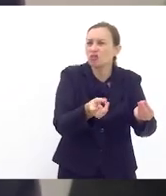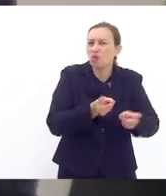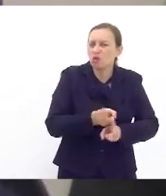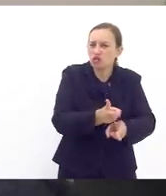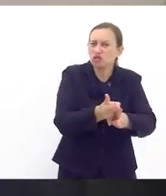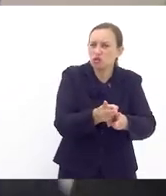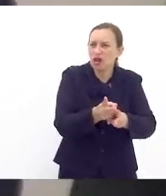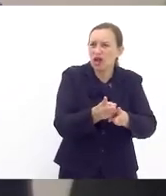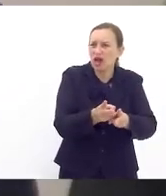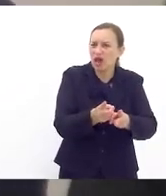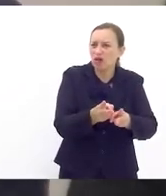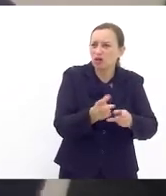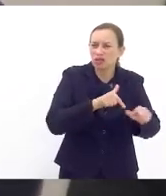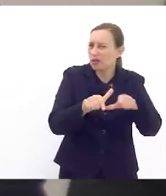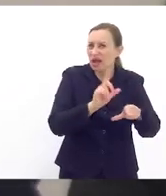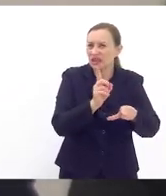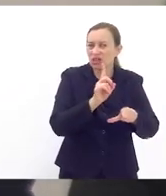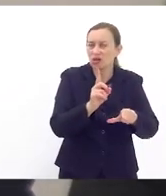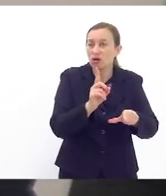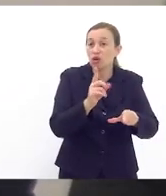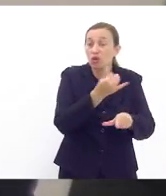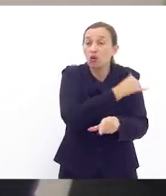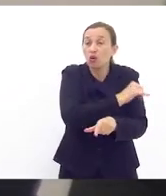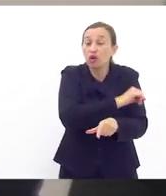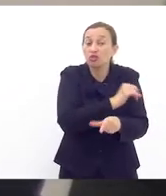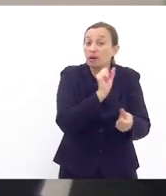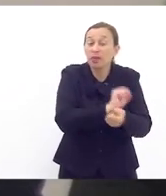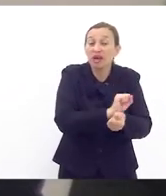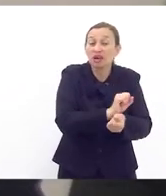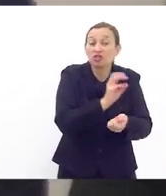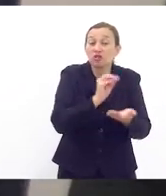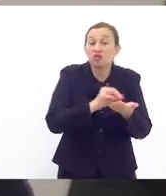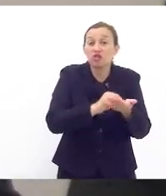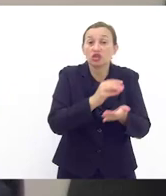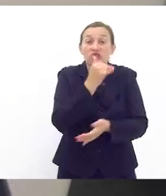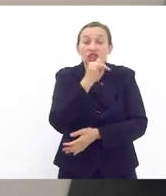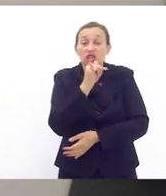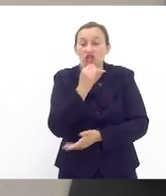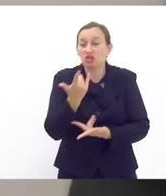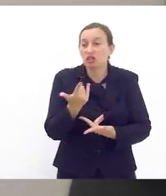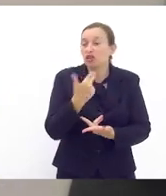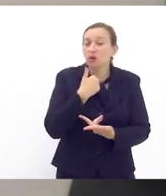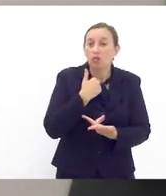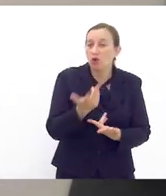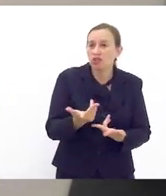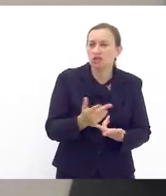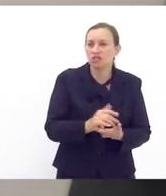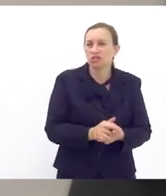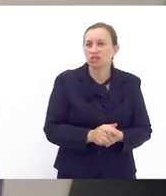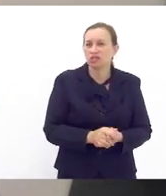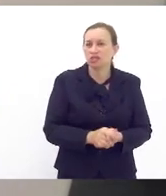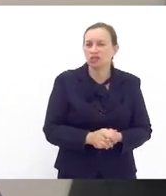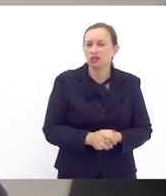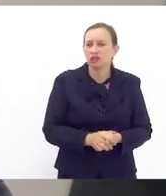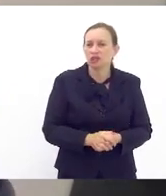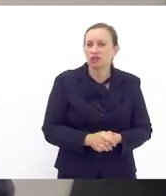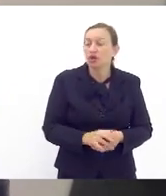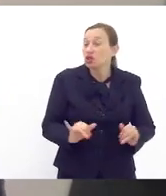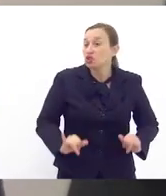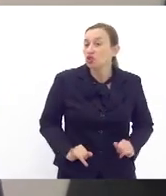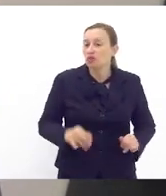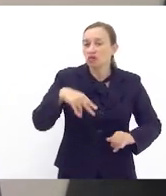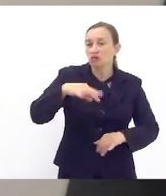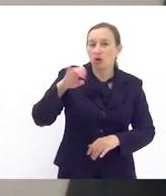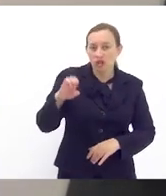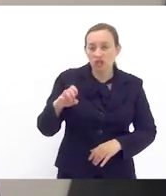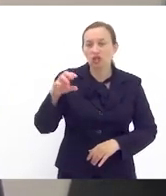do jeito que tá o rio tá parando por falta de energia isso não é concebível o que sofre o norte